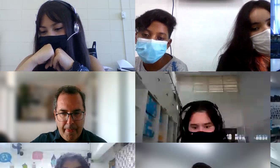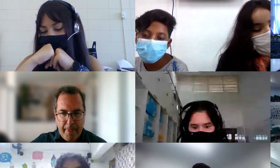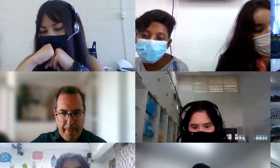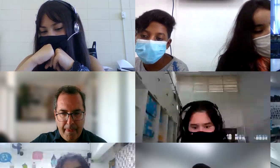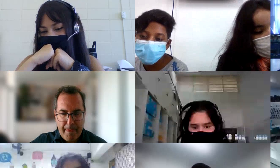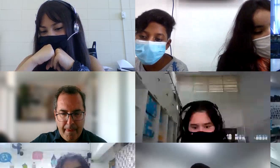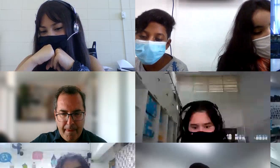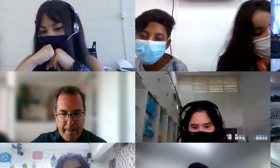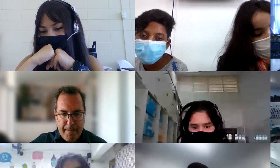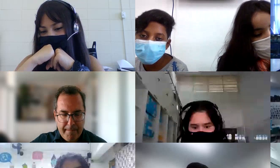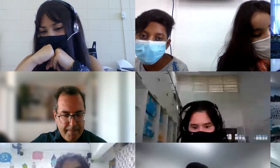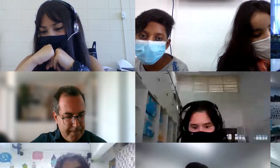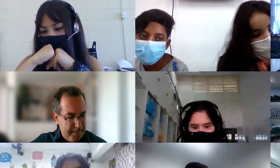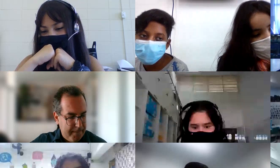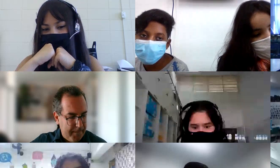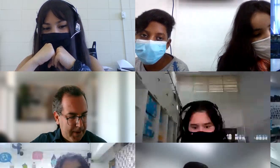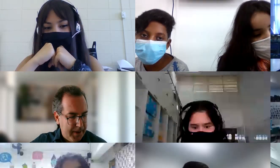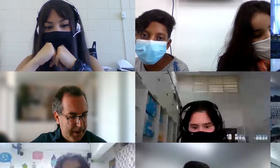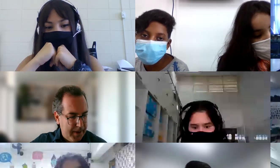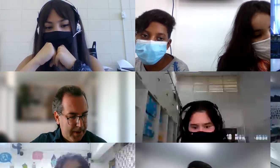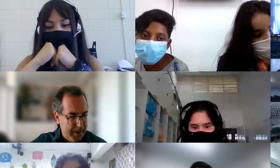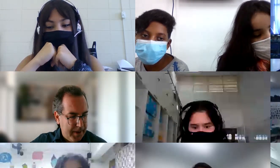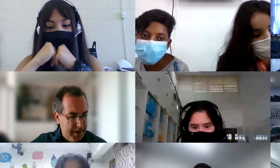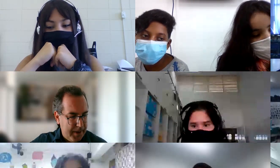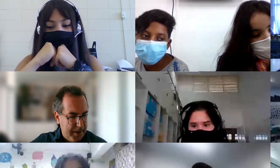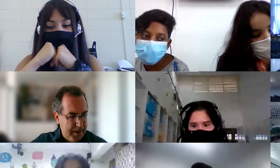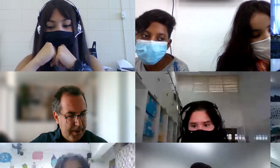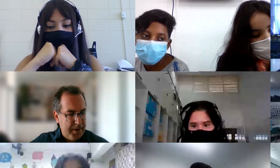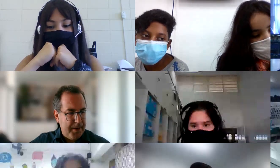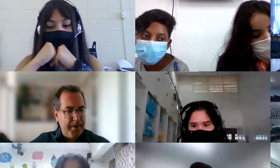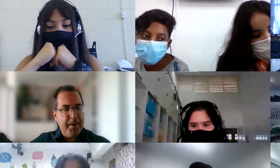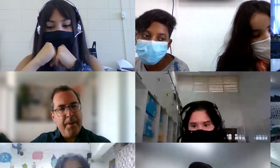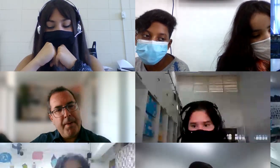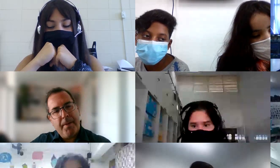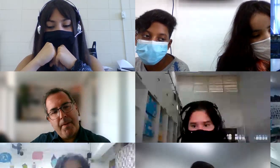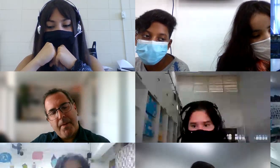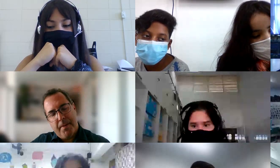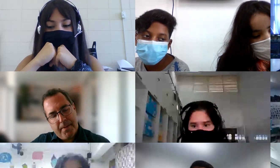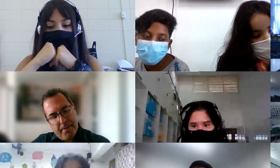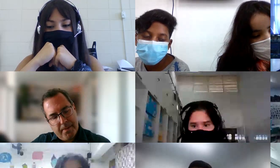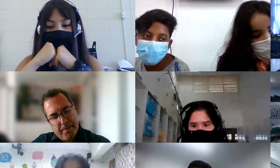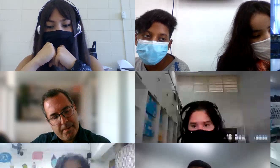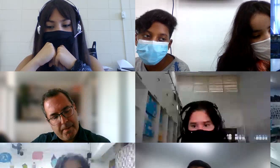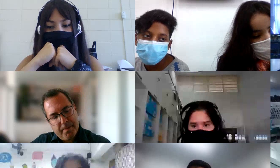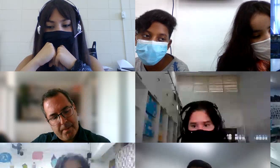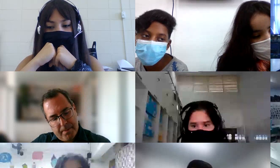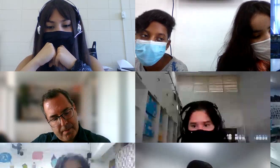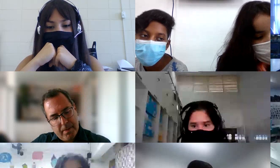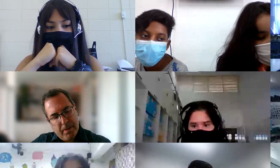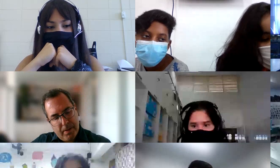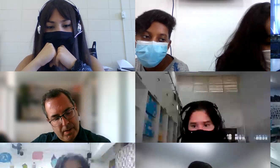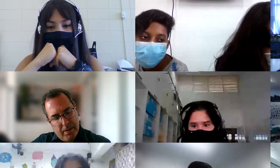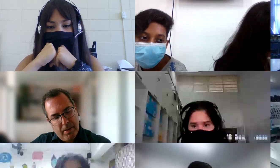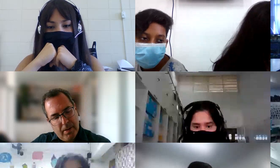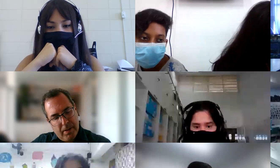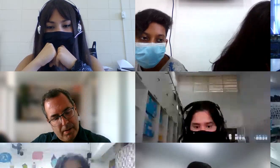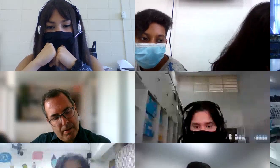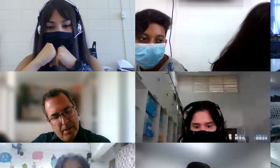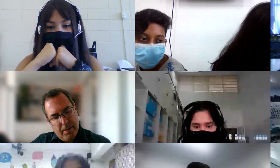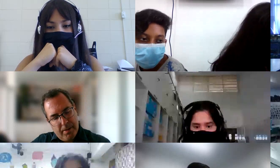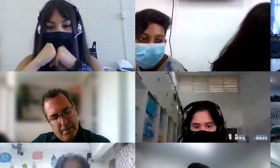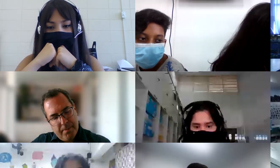adolescentes, termos os nossos direitos assegurados, então os direitos à educação, cultura, esporte, lazer,